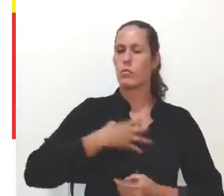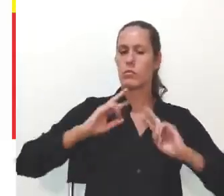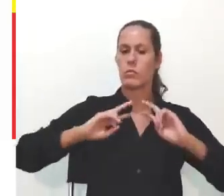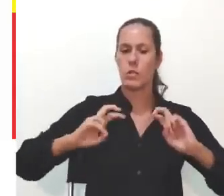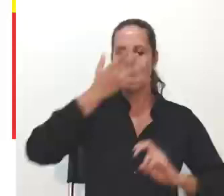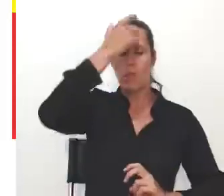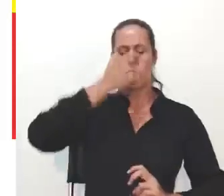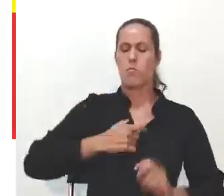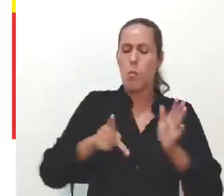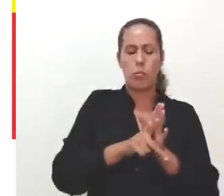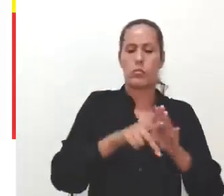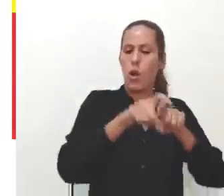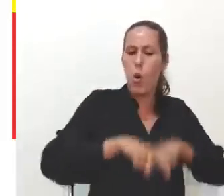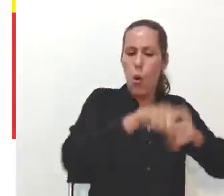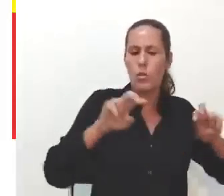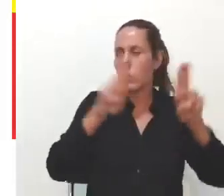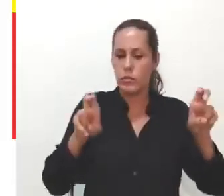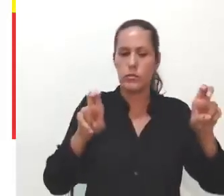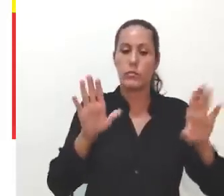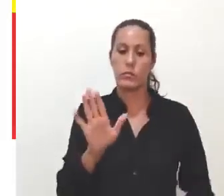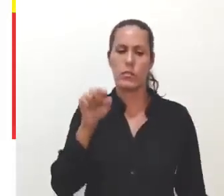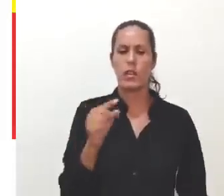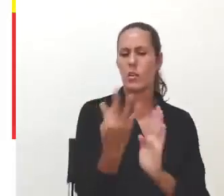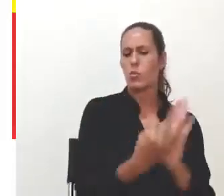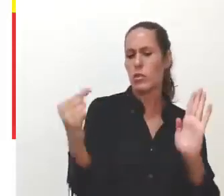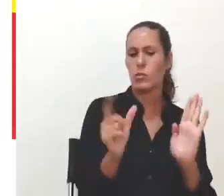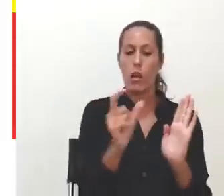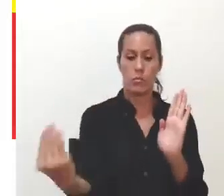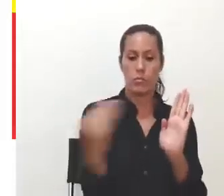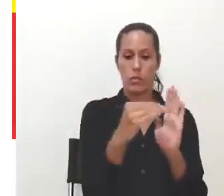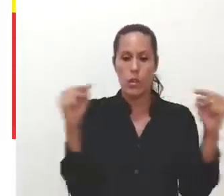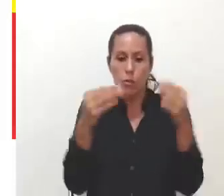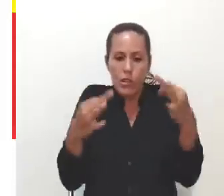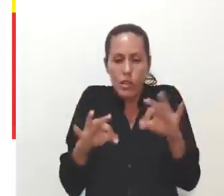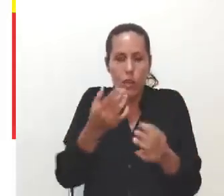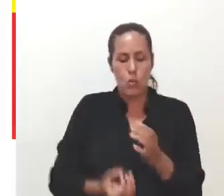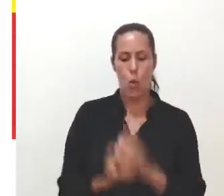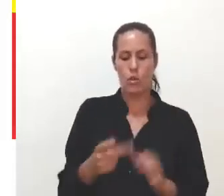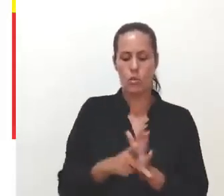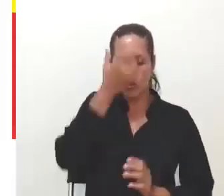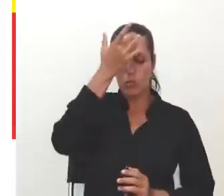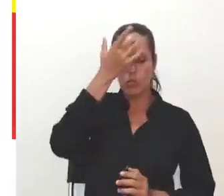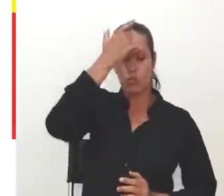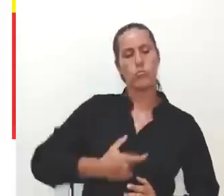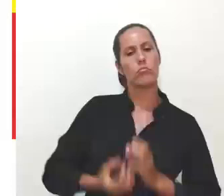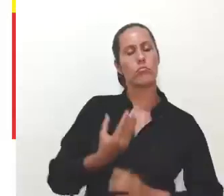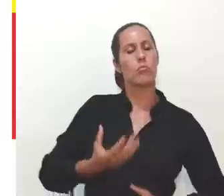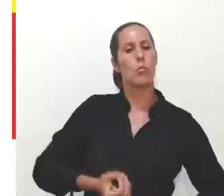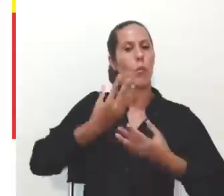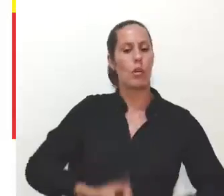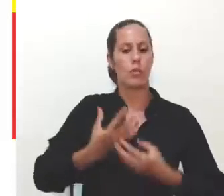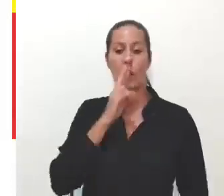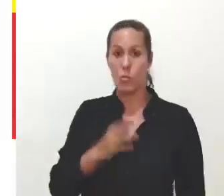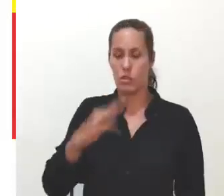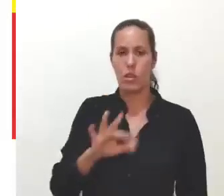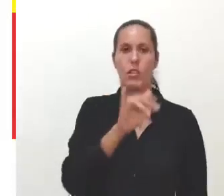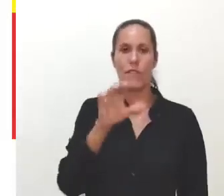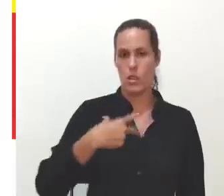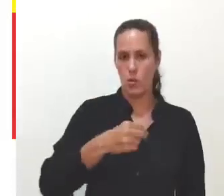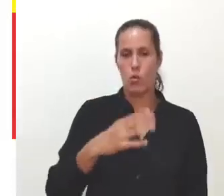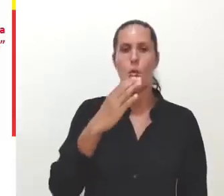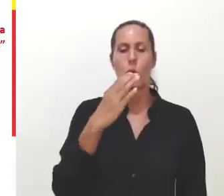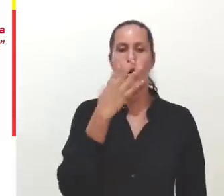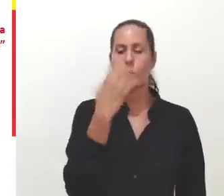seguir. O poeta se identifica como poeta da roça. Que palavras do texto marcam a origem do poeta?